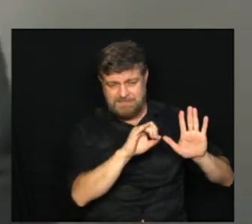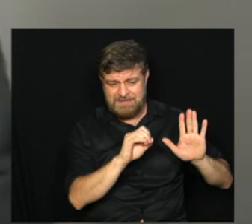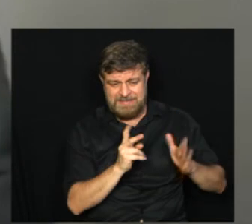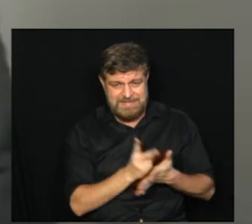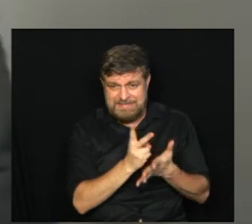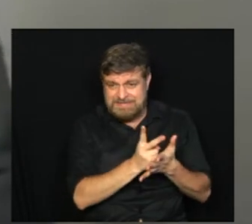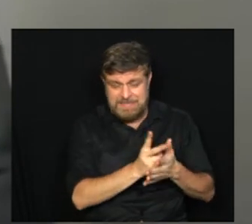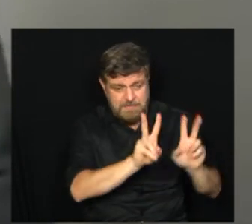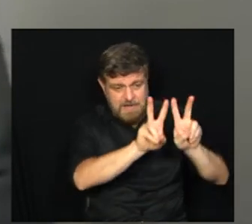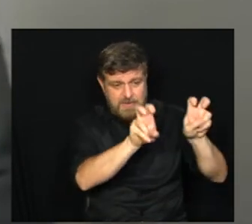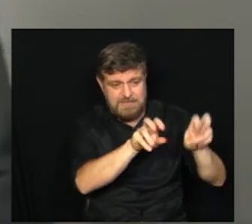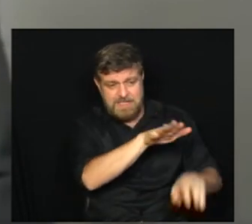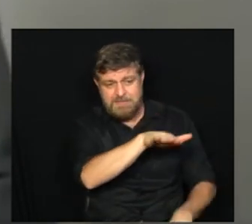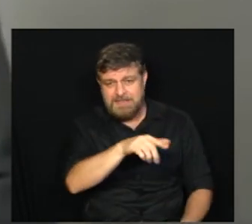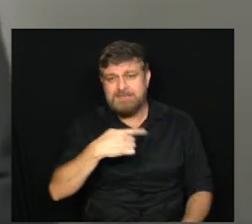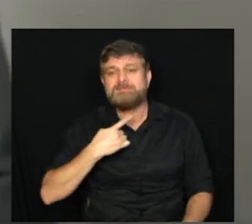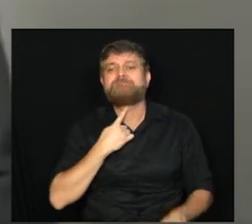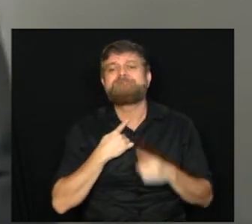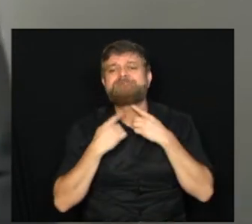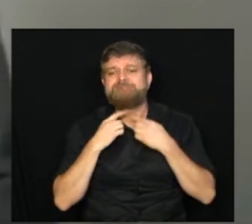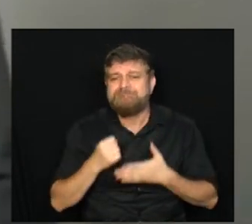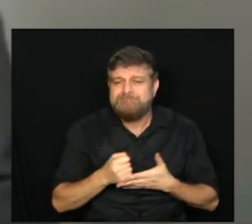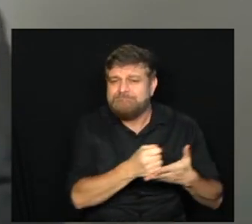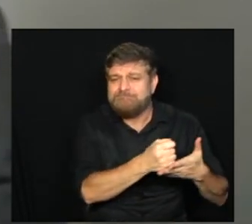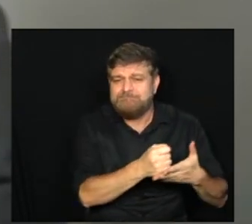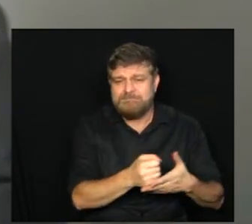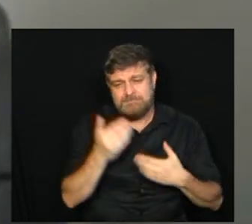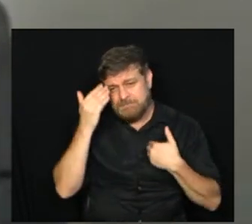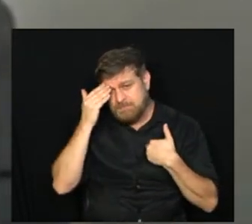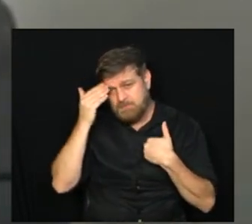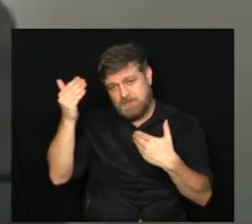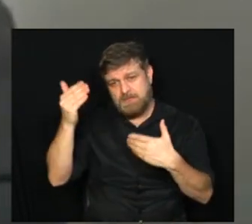está à disposição. Muito obrigada, gente.